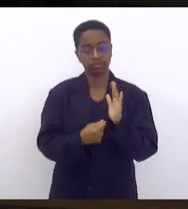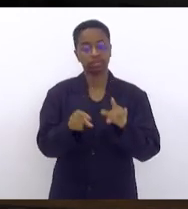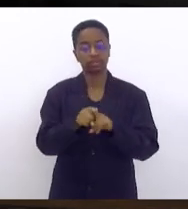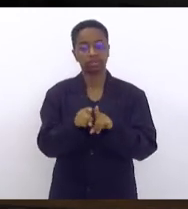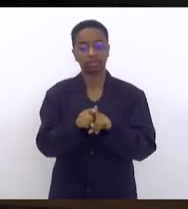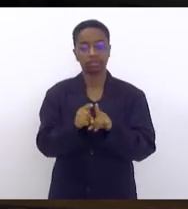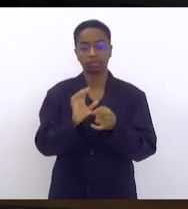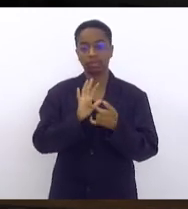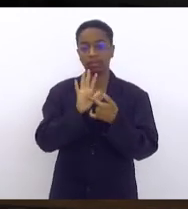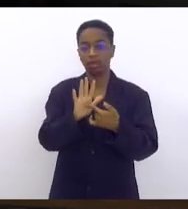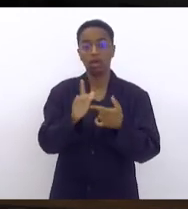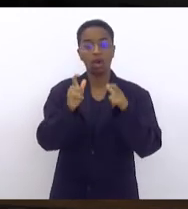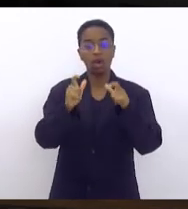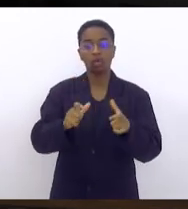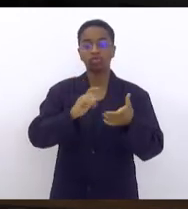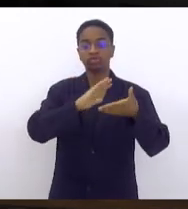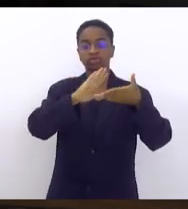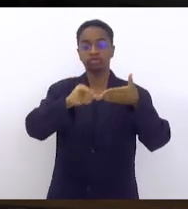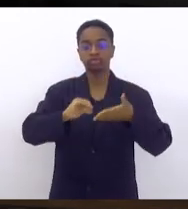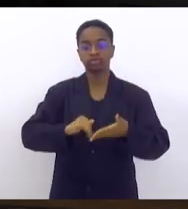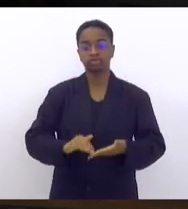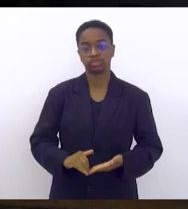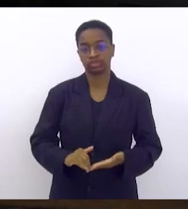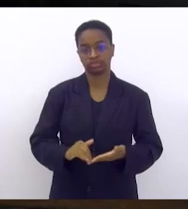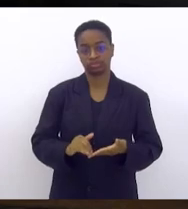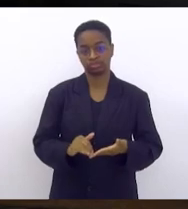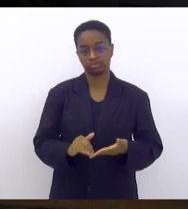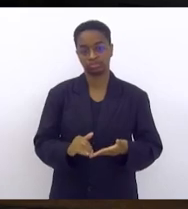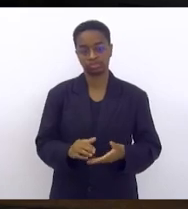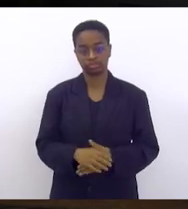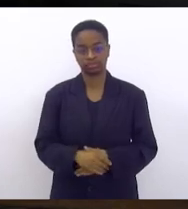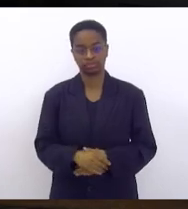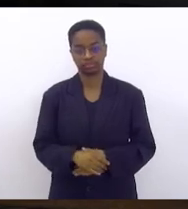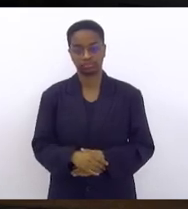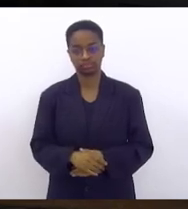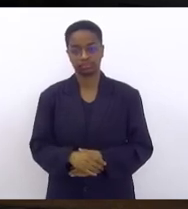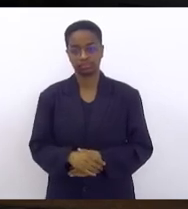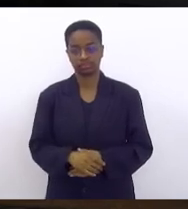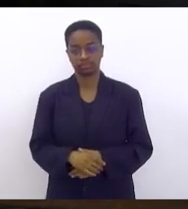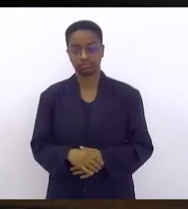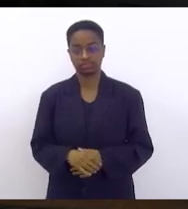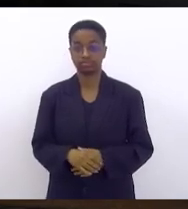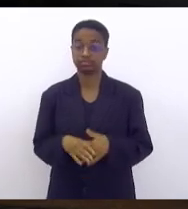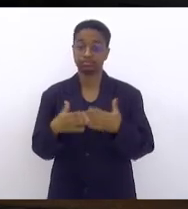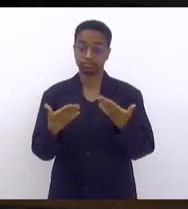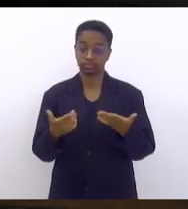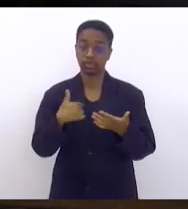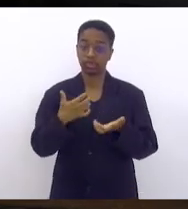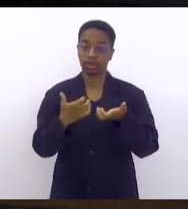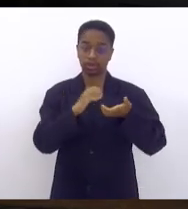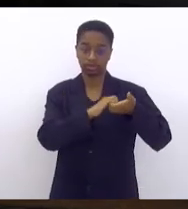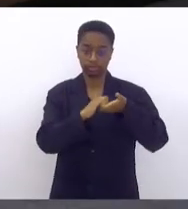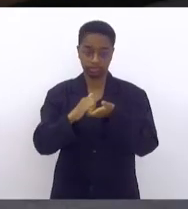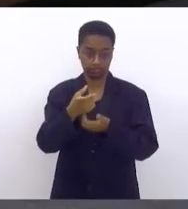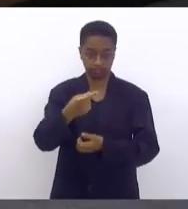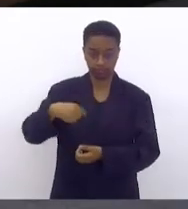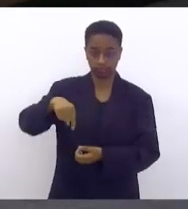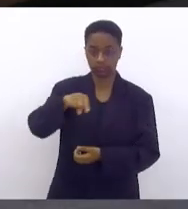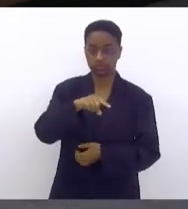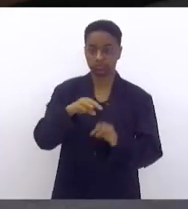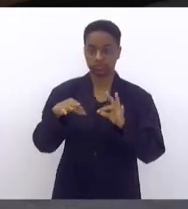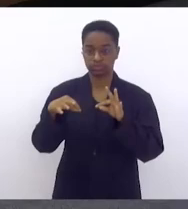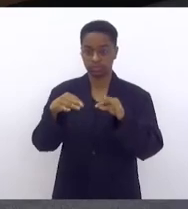diga de onde vai tirar. Né? Então, quero saudar a todos vocês,